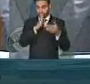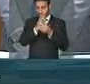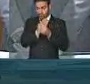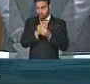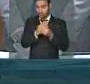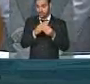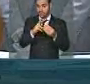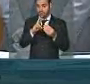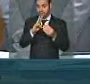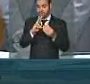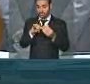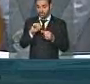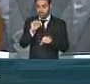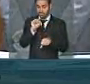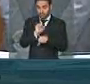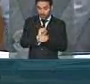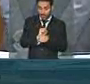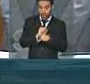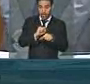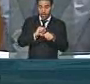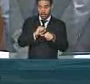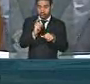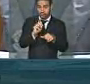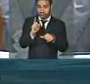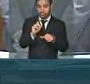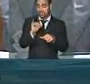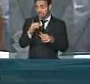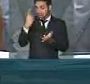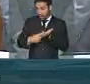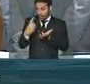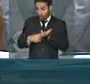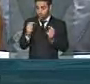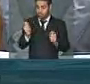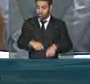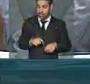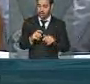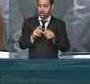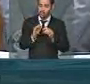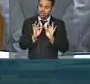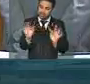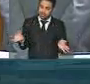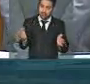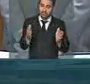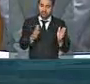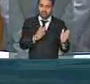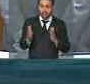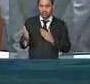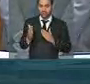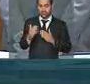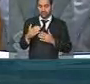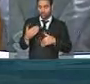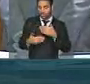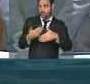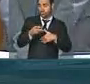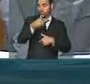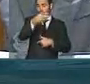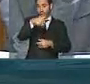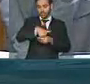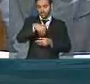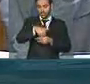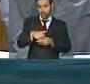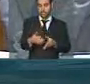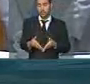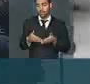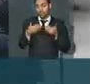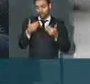em havendo um acordo, nós poderíamos apreciar a resolução, simplificar o processo e avançar na ordem do dia. Permita-me,